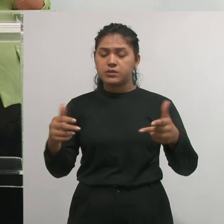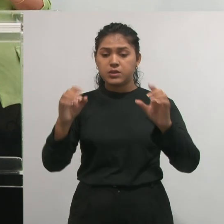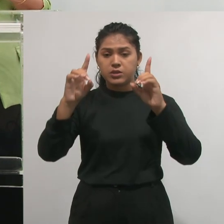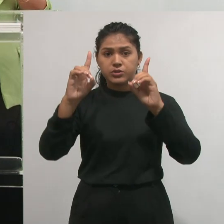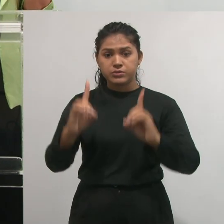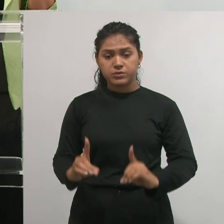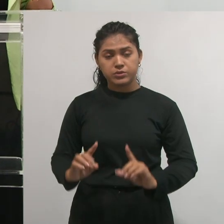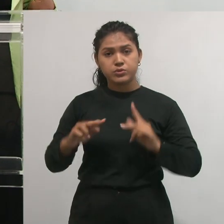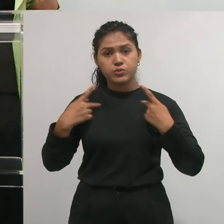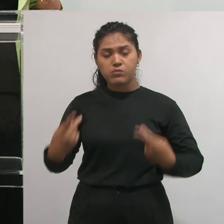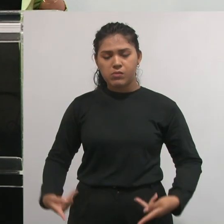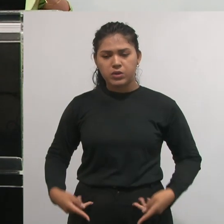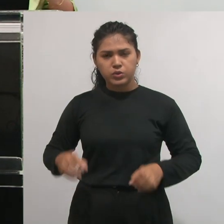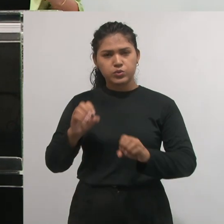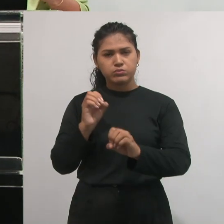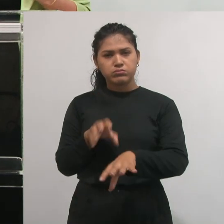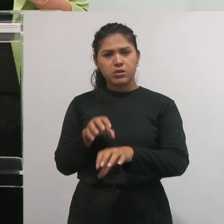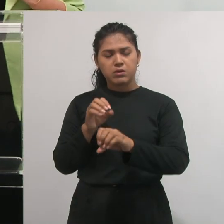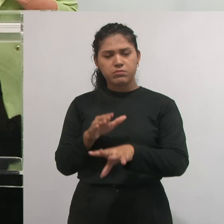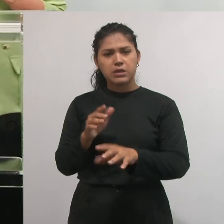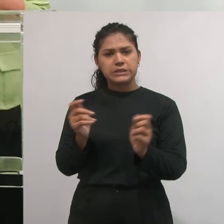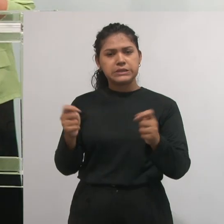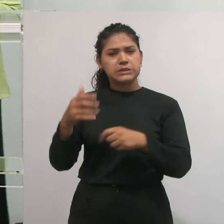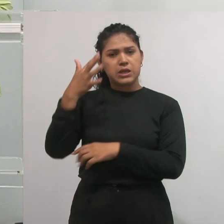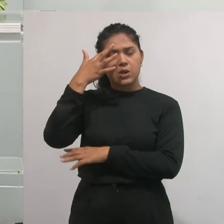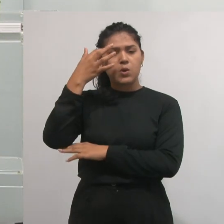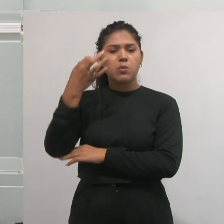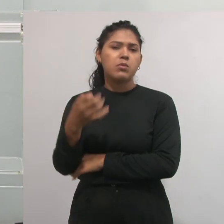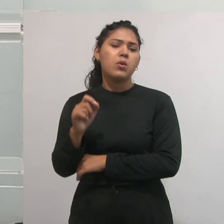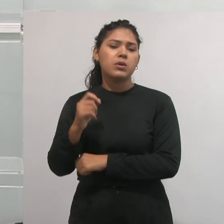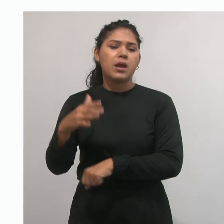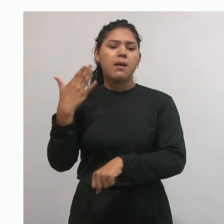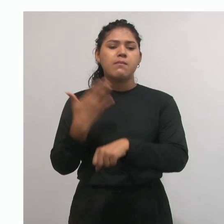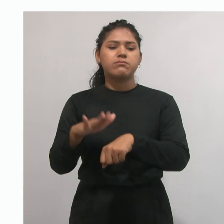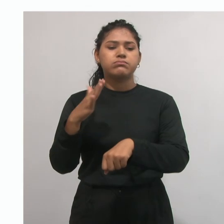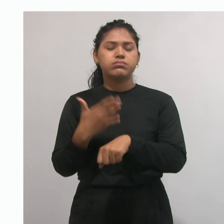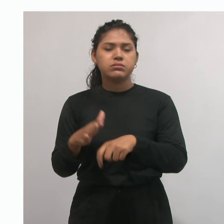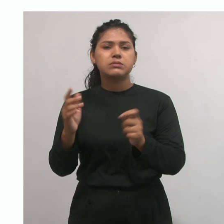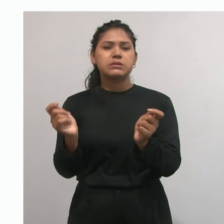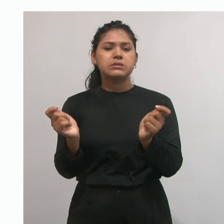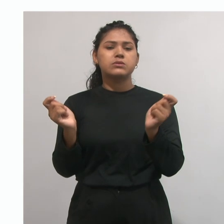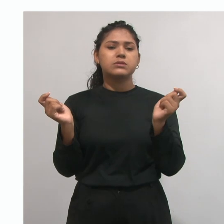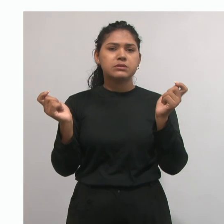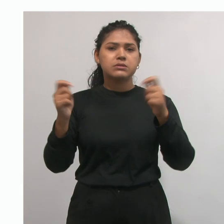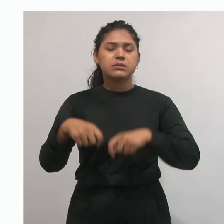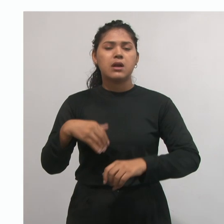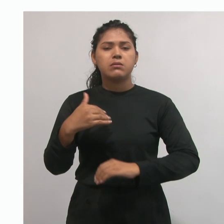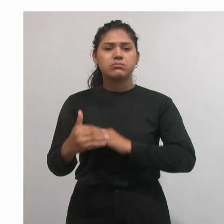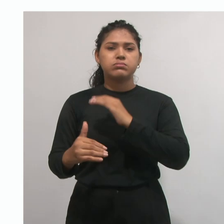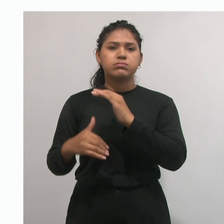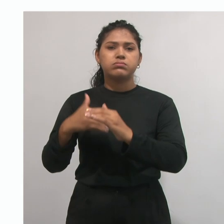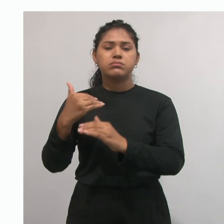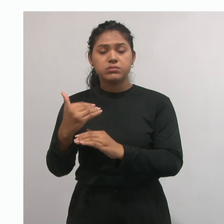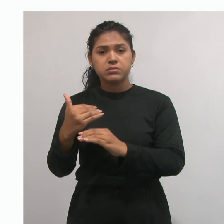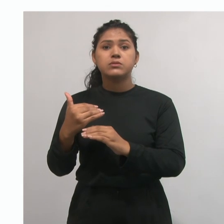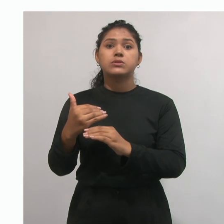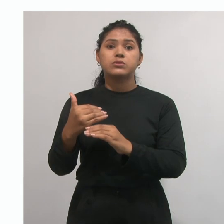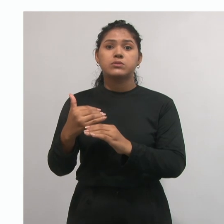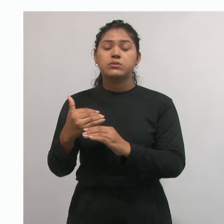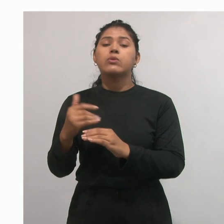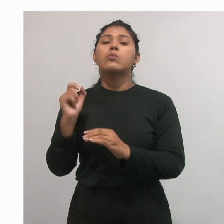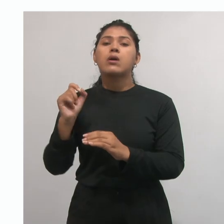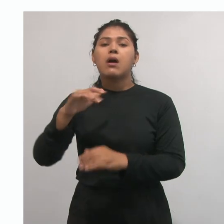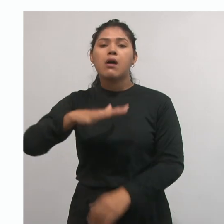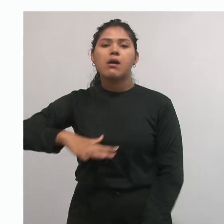diversidade, sobre educação em direitos humanos, a gente está pensando aqui, ó, em atitudes a serem